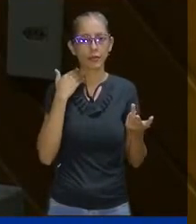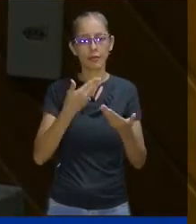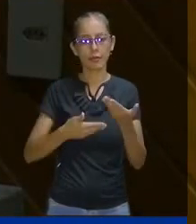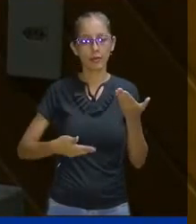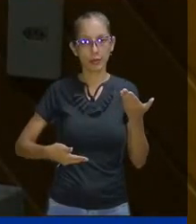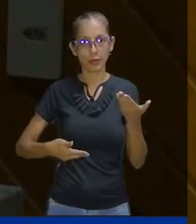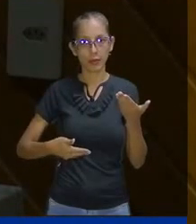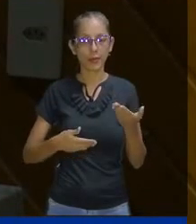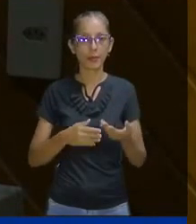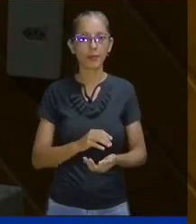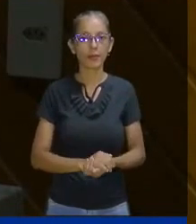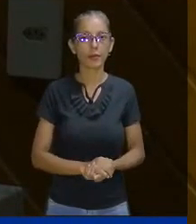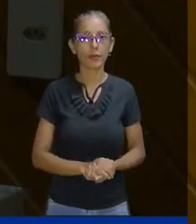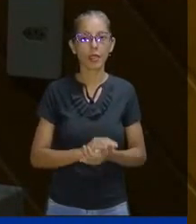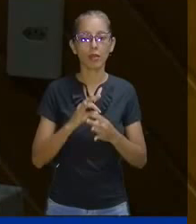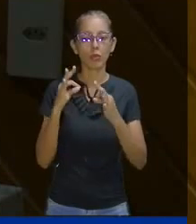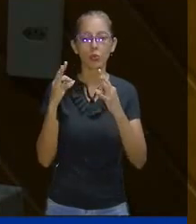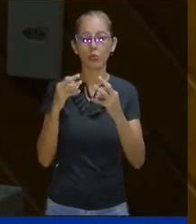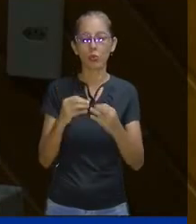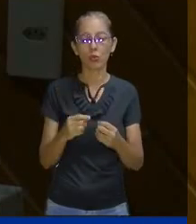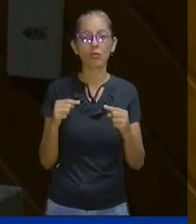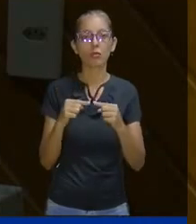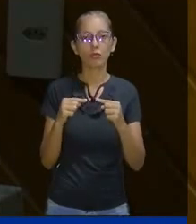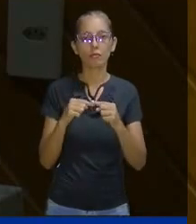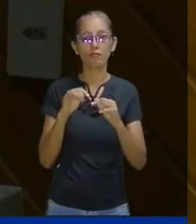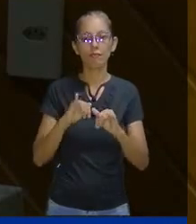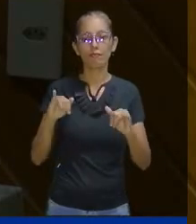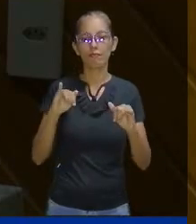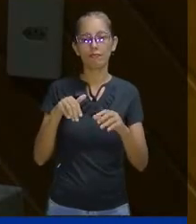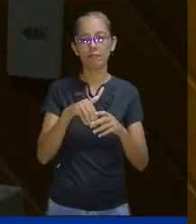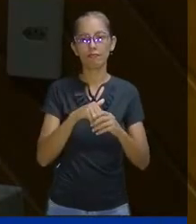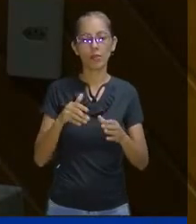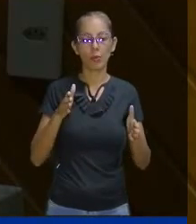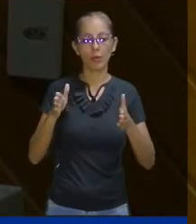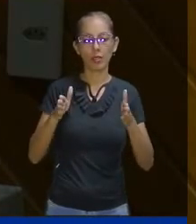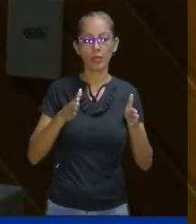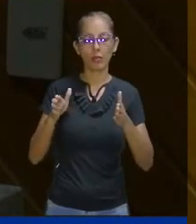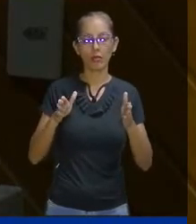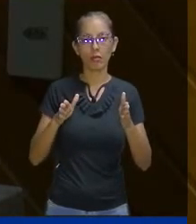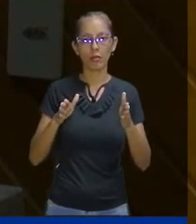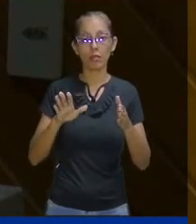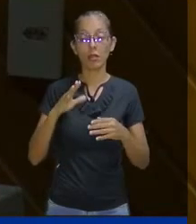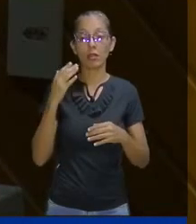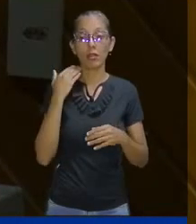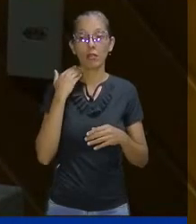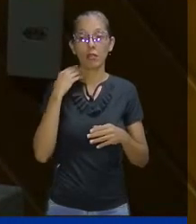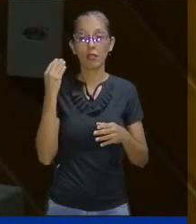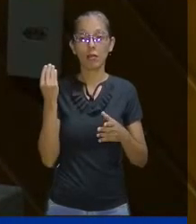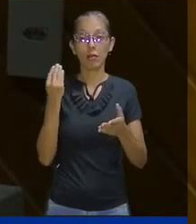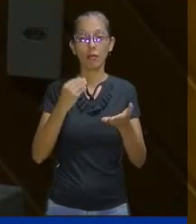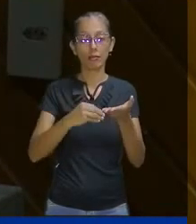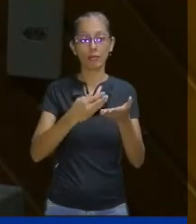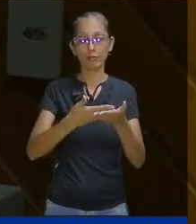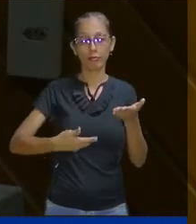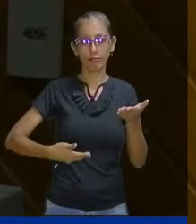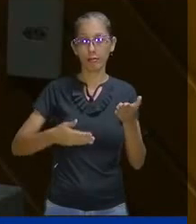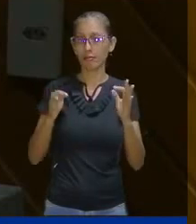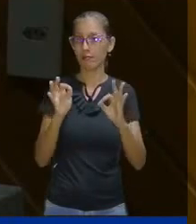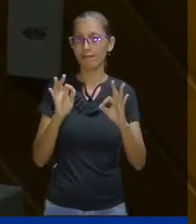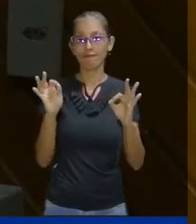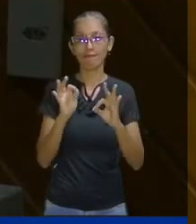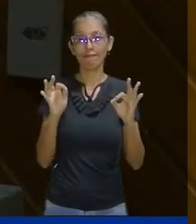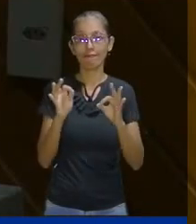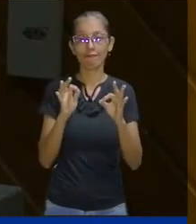o fato de a candidata não ter apresentado os extratos bancários na conta, fundo partidário e outros recursos, em nada afetou a aferição